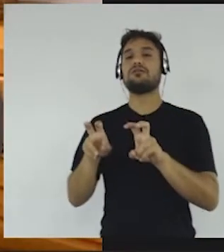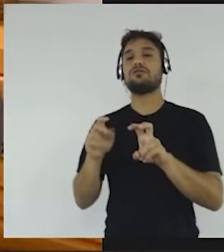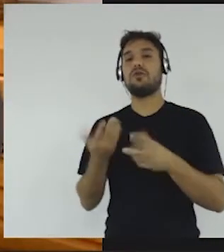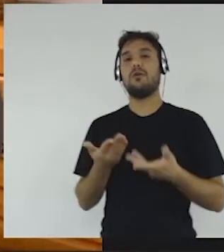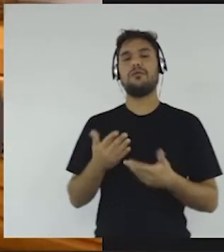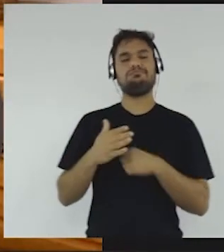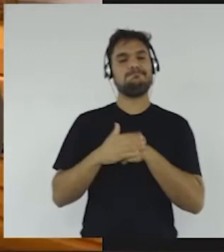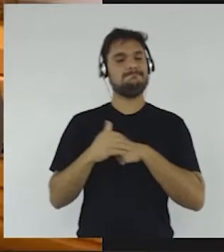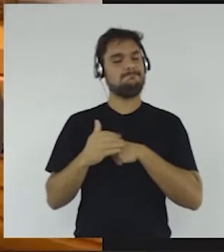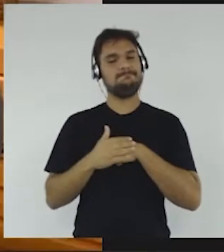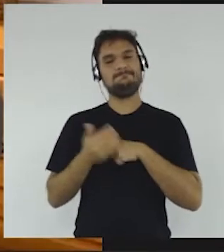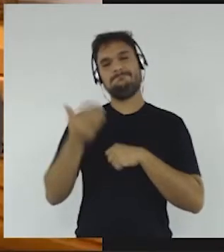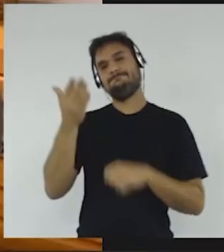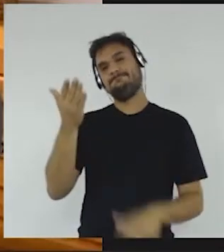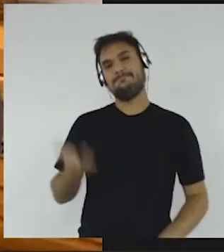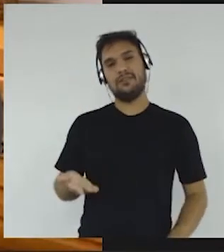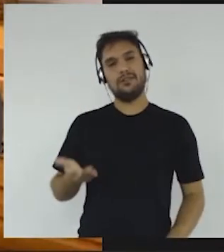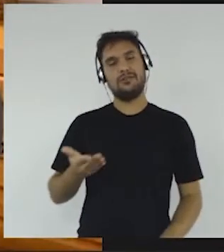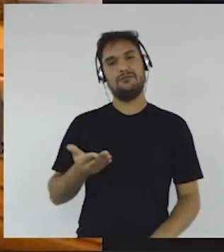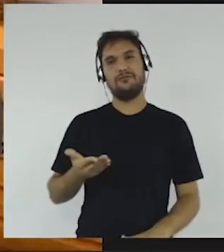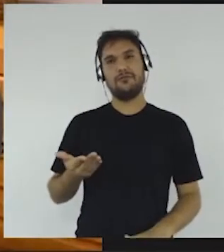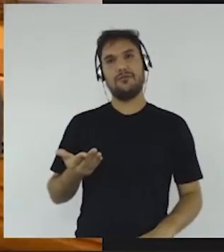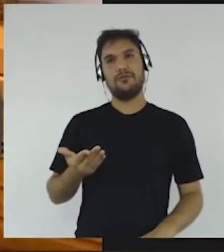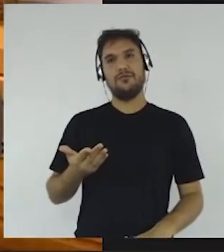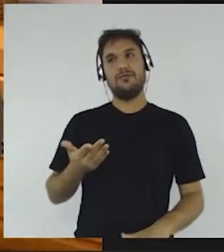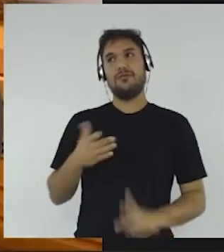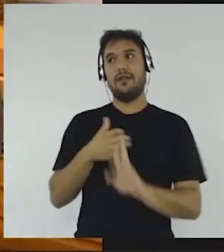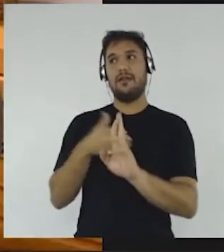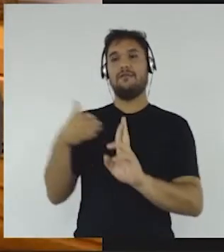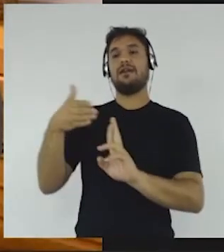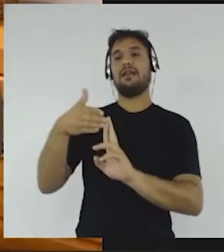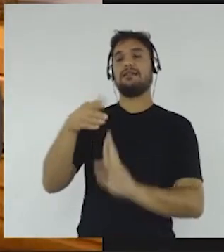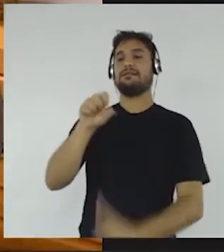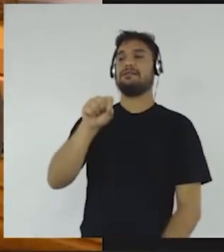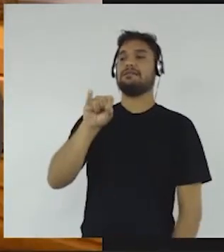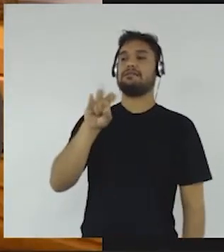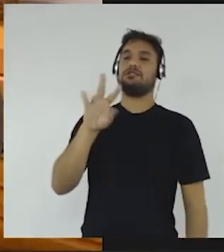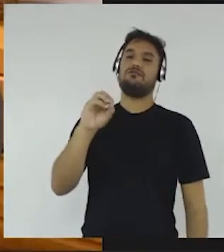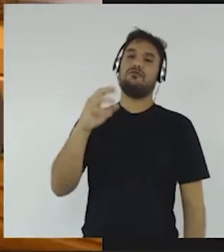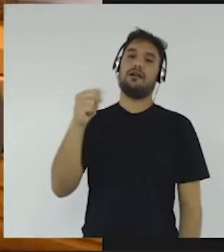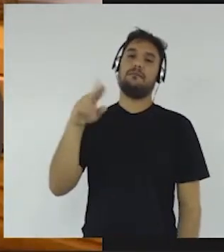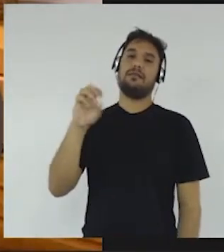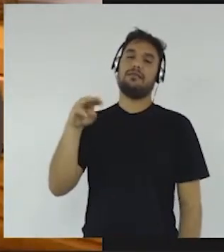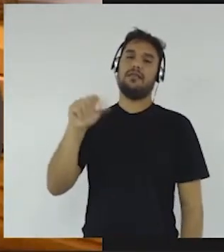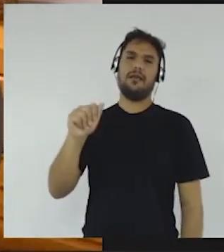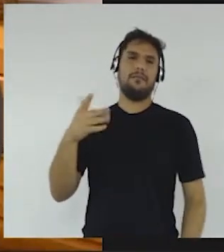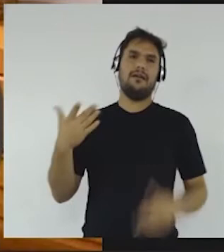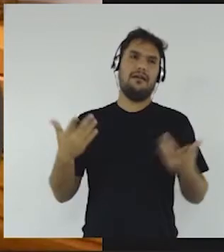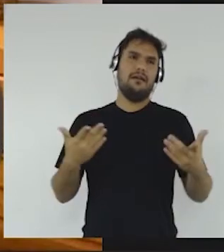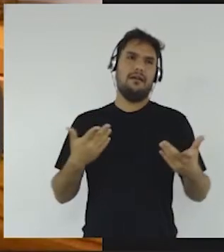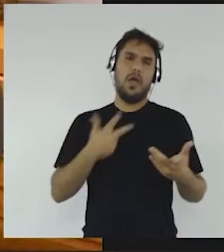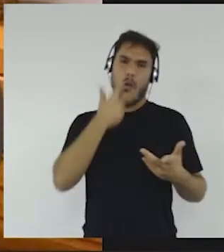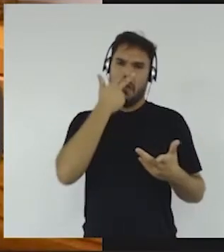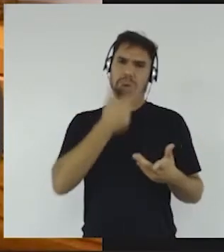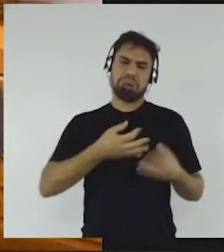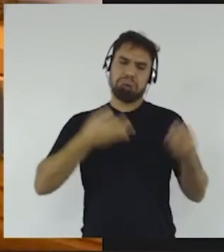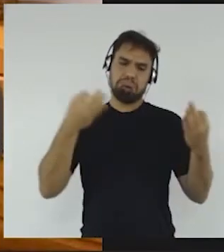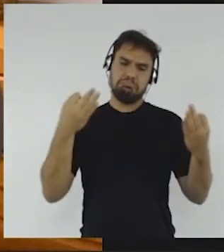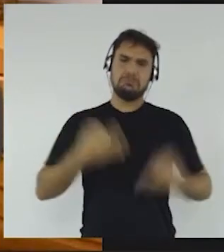o querido e inesquecível Silvio Capanema de Souza, que eu não tenho a menor dúvida,